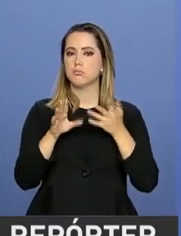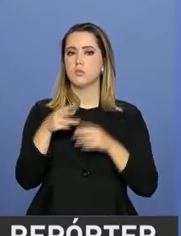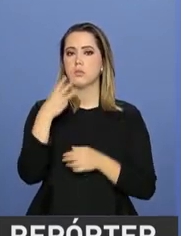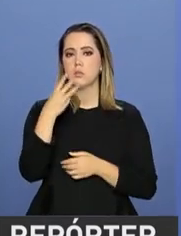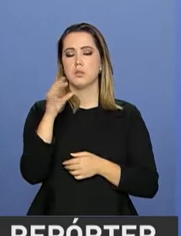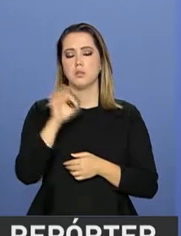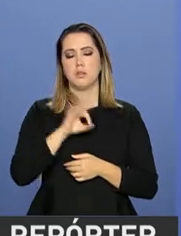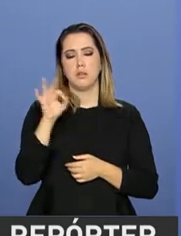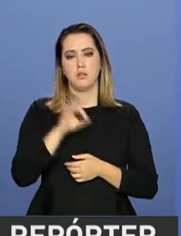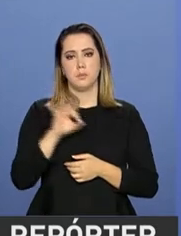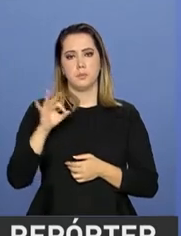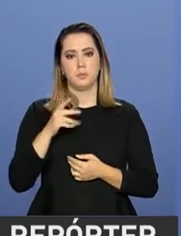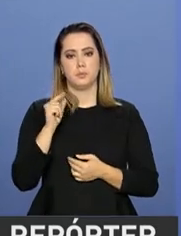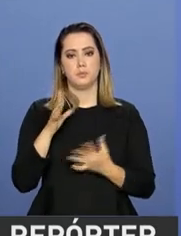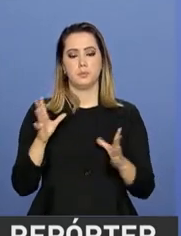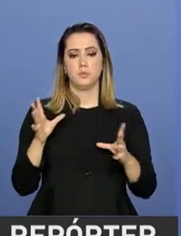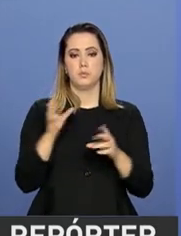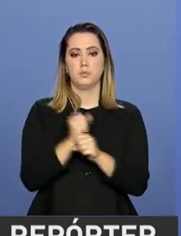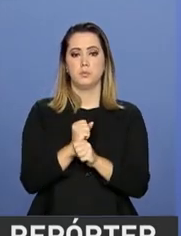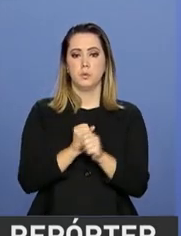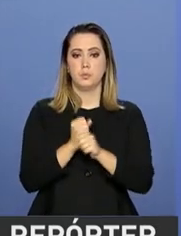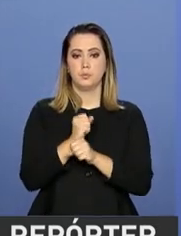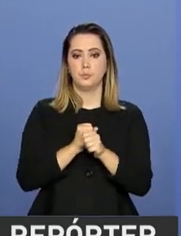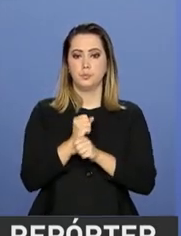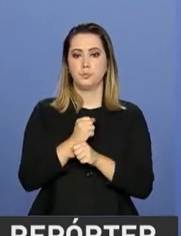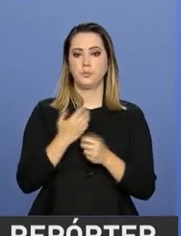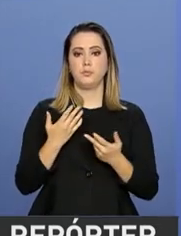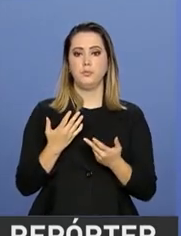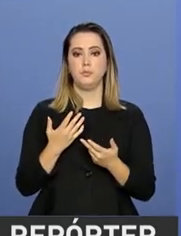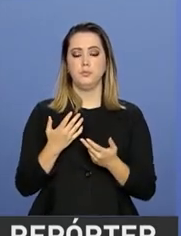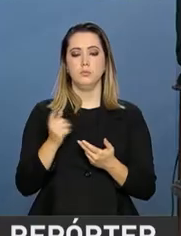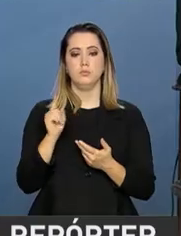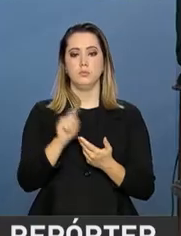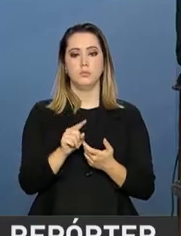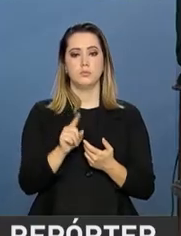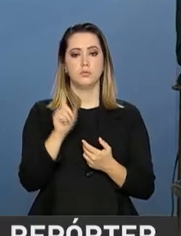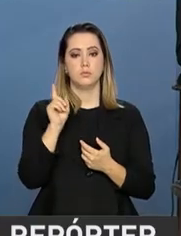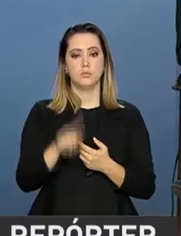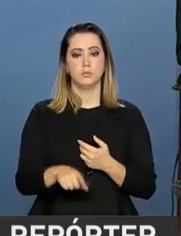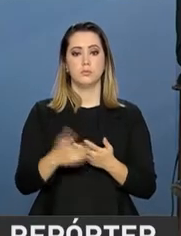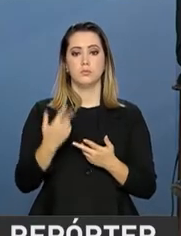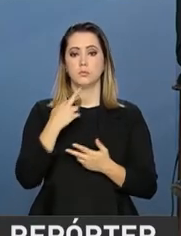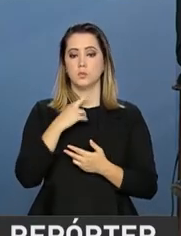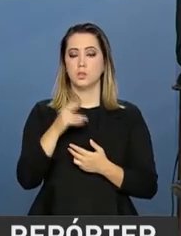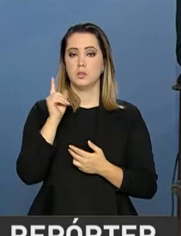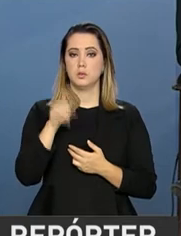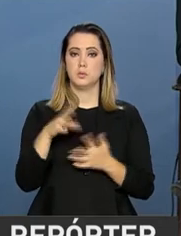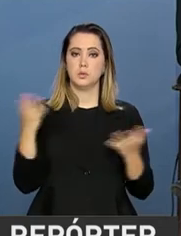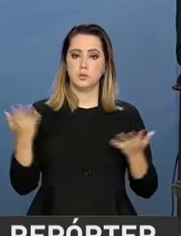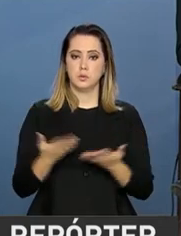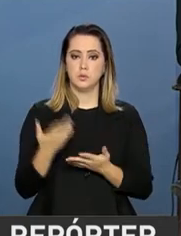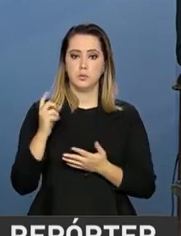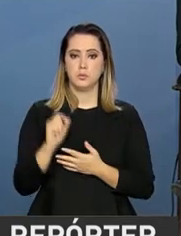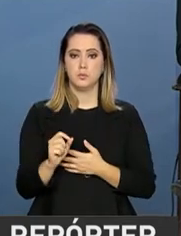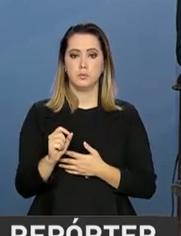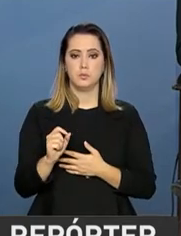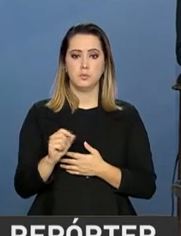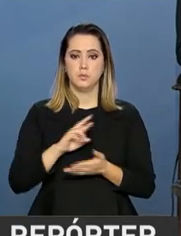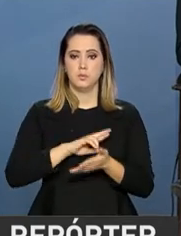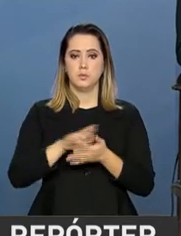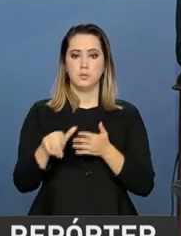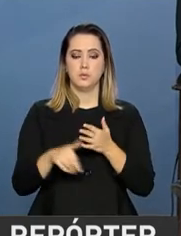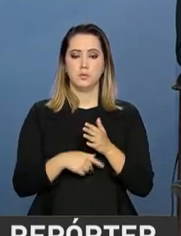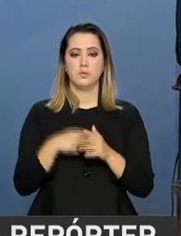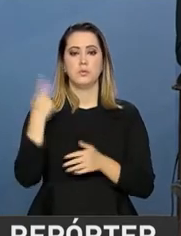no acumulado do ano isso é resultado de uma série de políticas